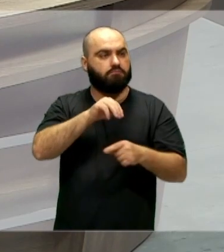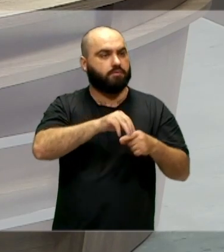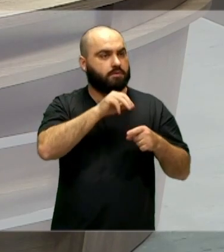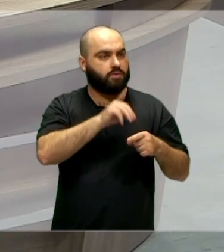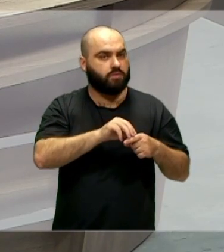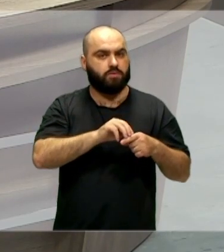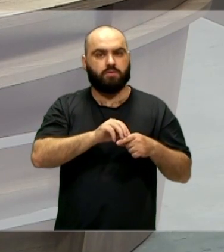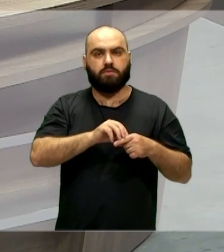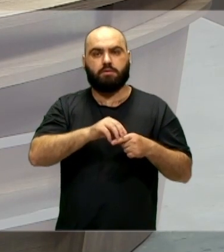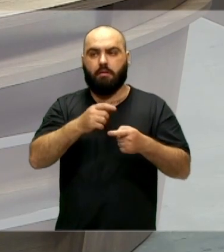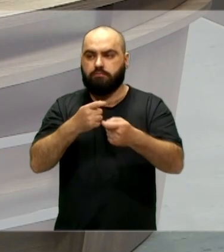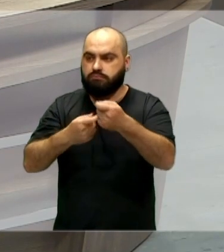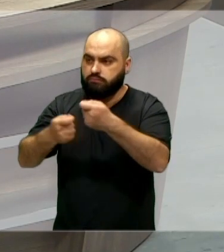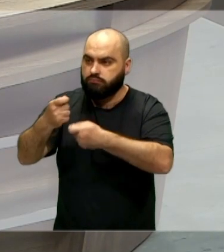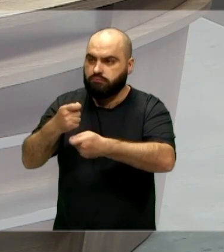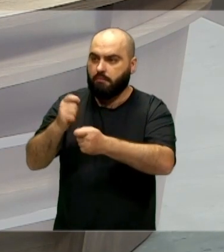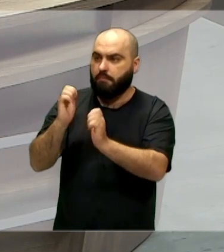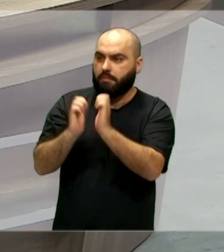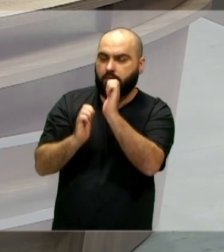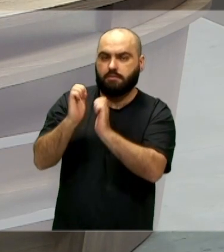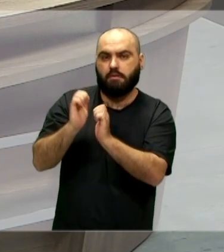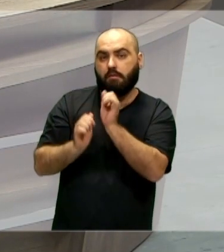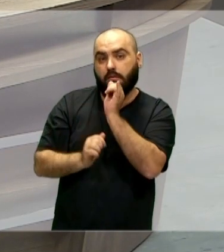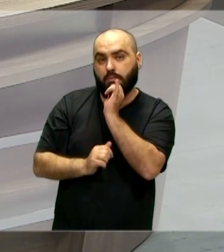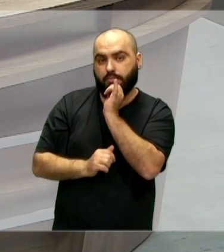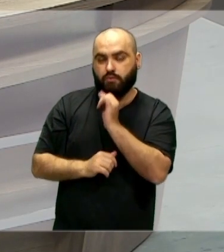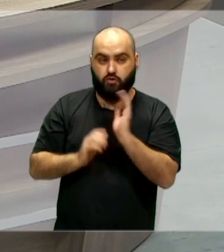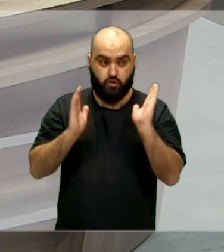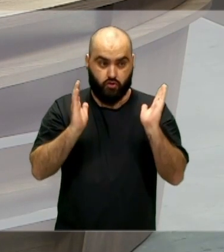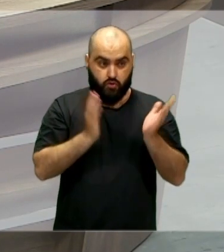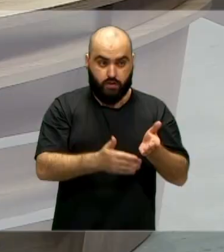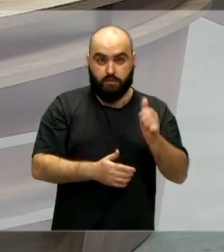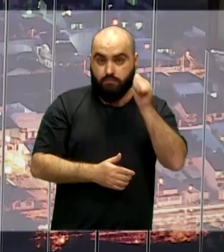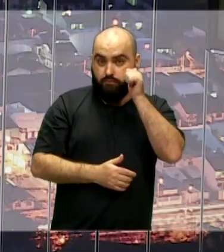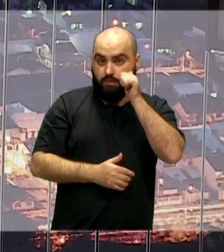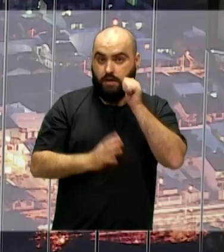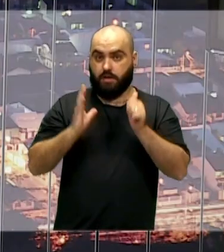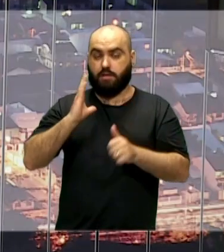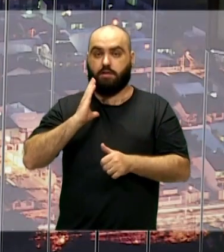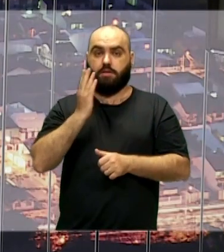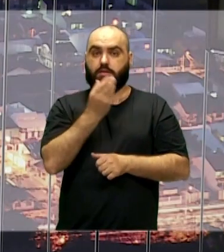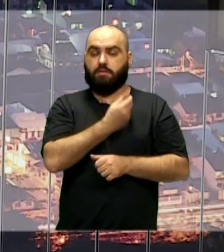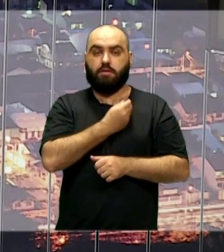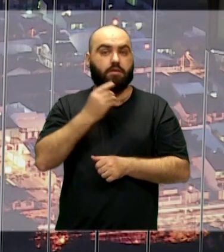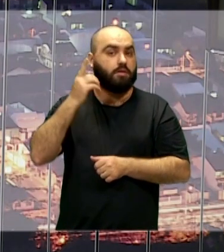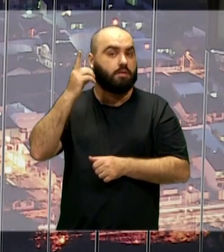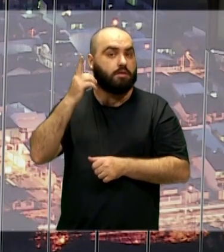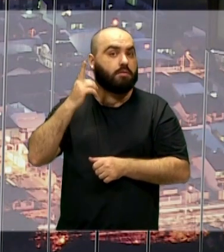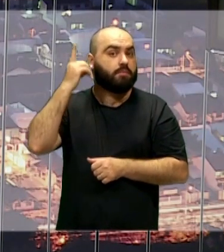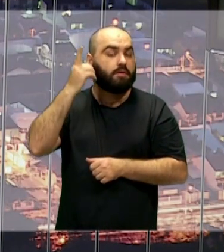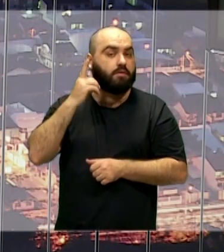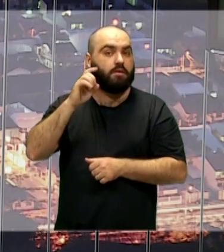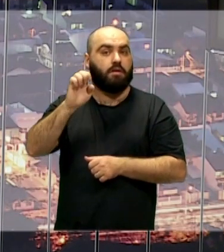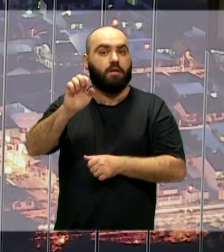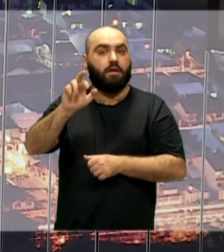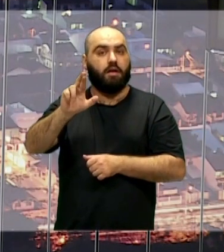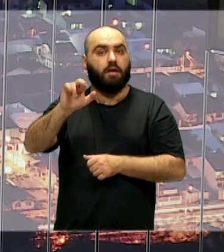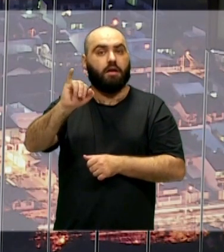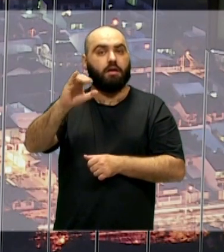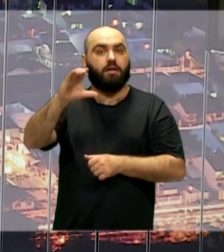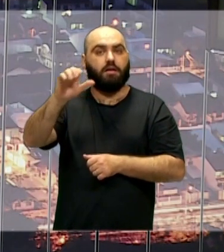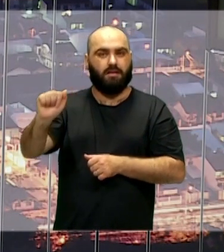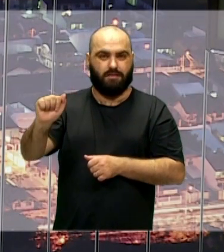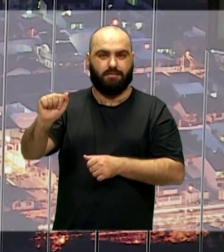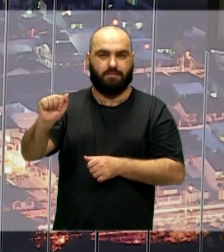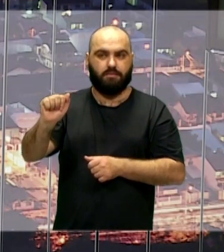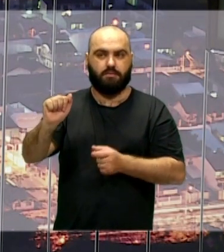nas administrações, como, por exemplo, hoje, né, nós temos uma mulher trans, a deputada federal Erika Hilton, né, temos